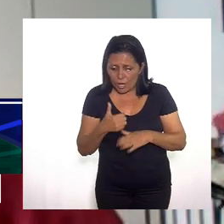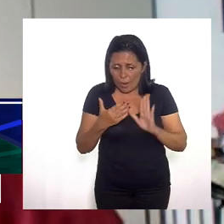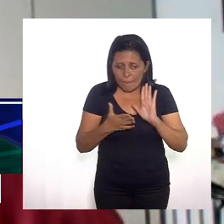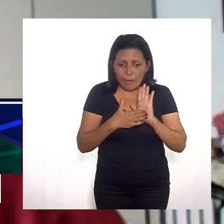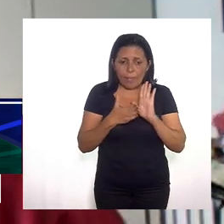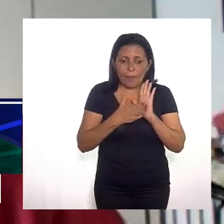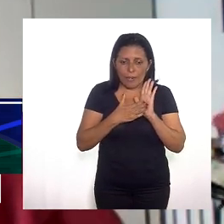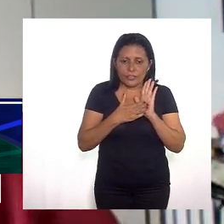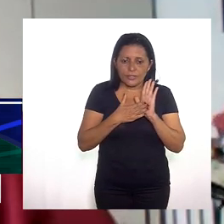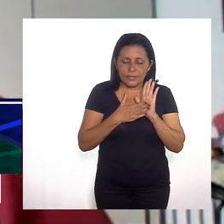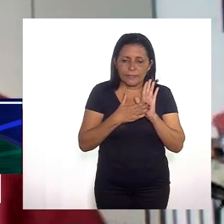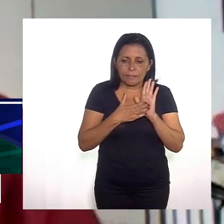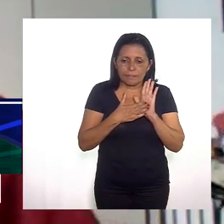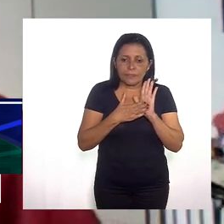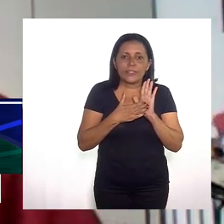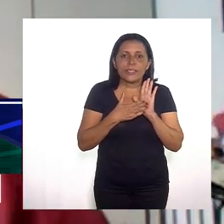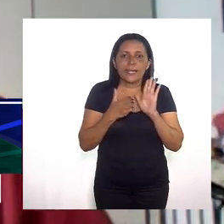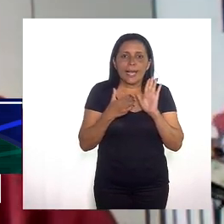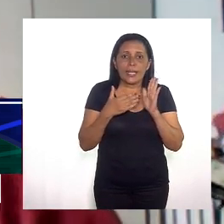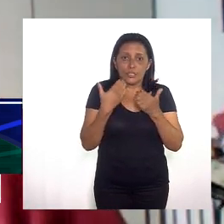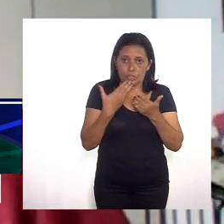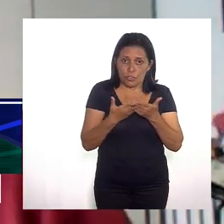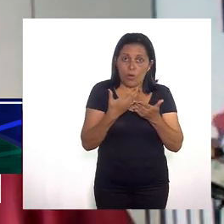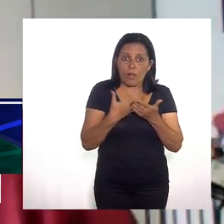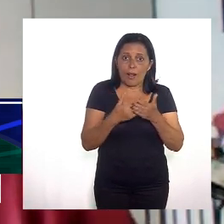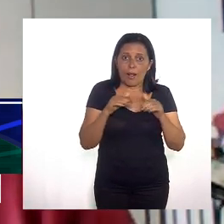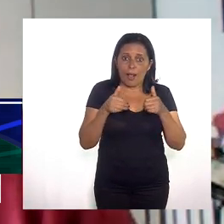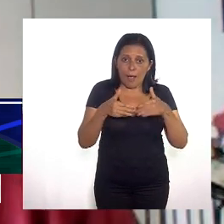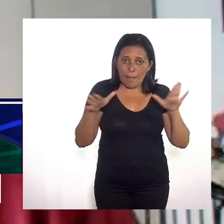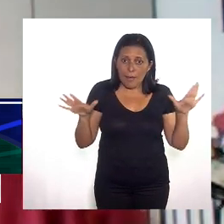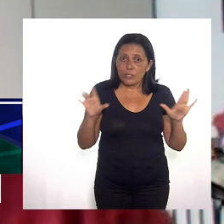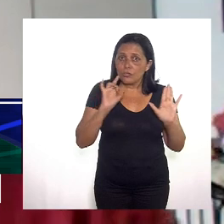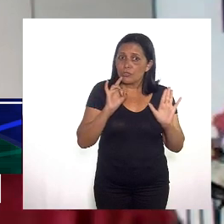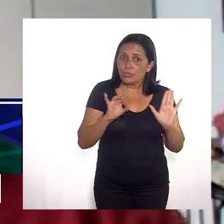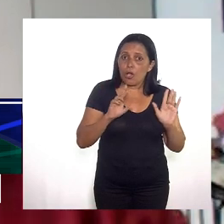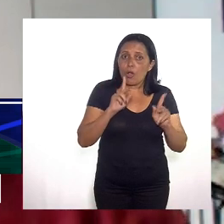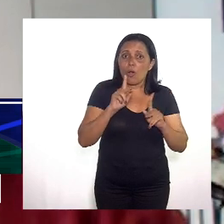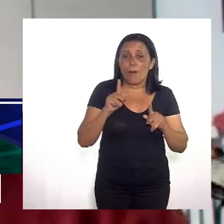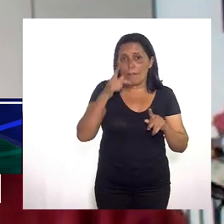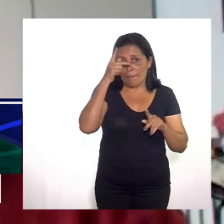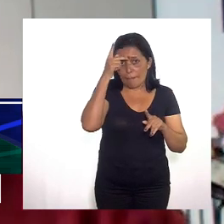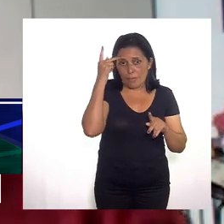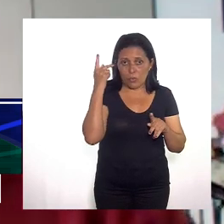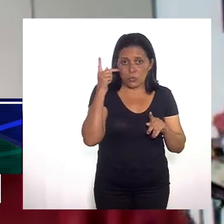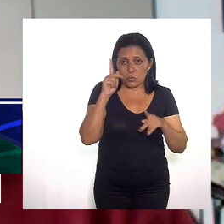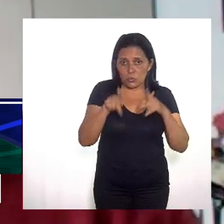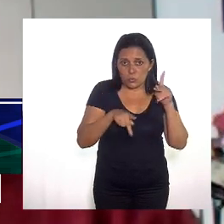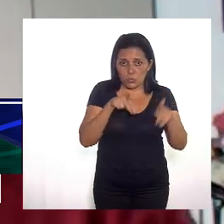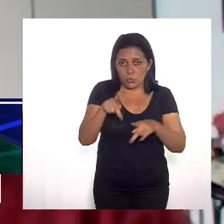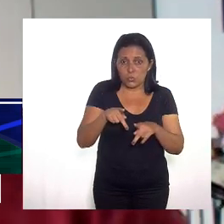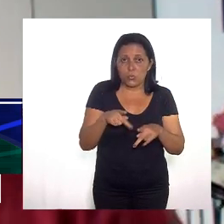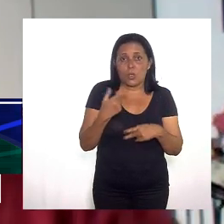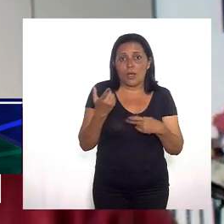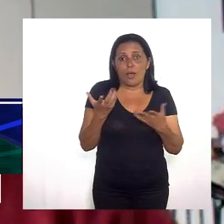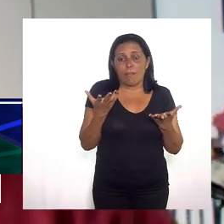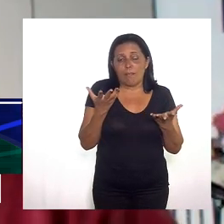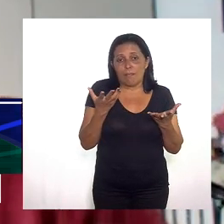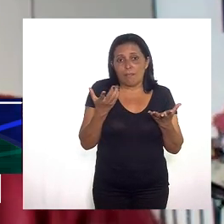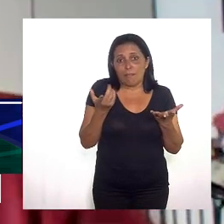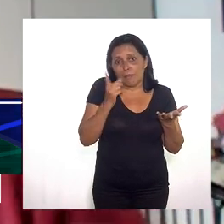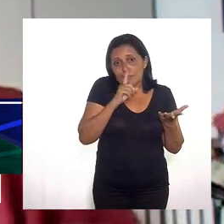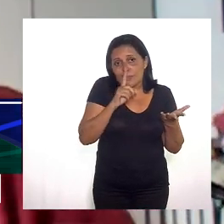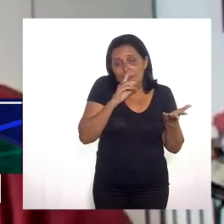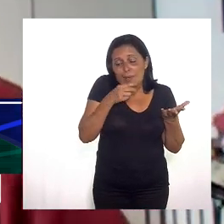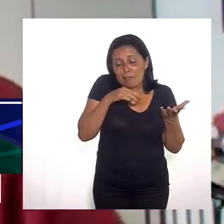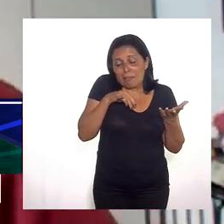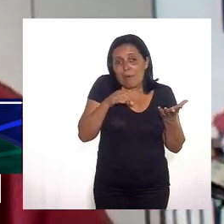proposta de que as escolas ficariam abertas somente para a população mais vulnerável. A gente chegou a maio sem que as